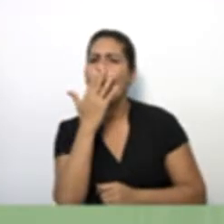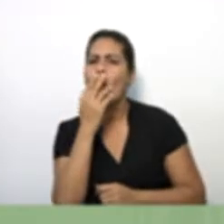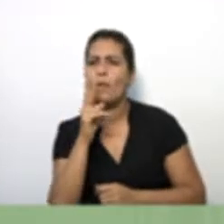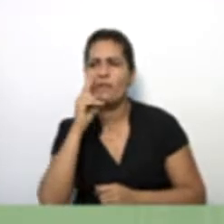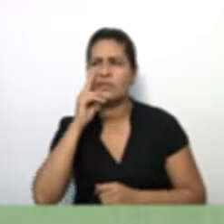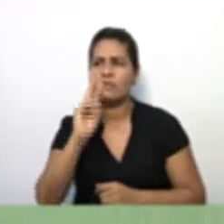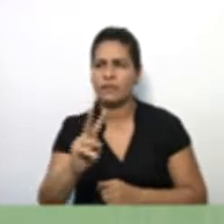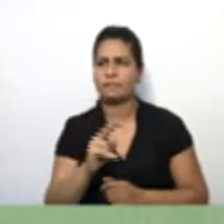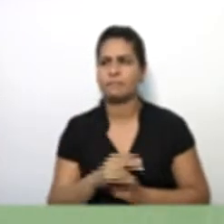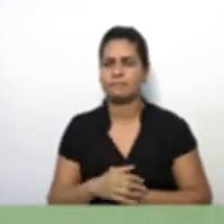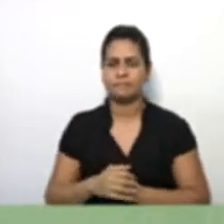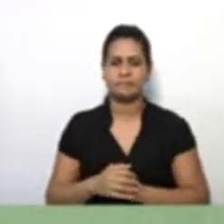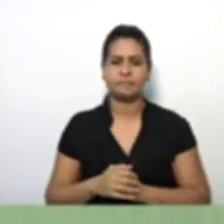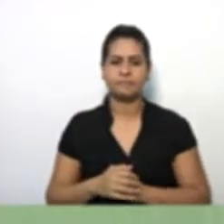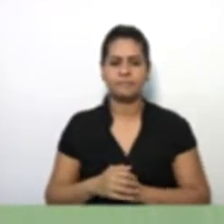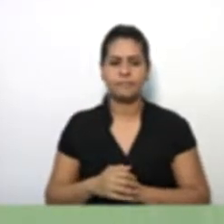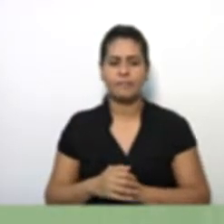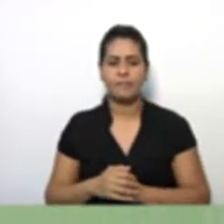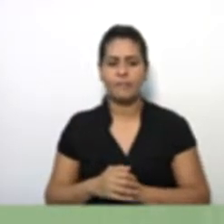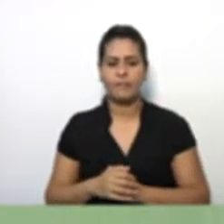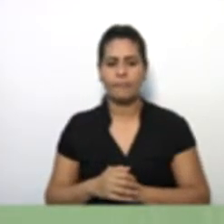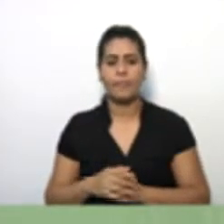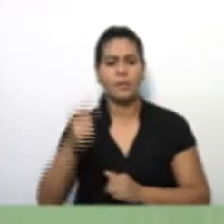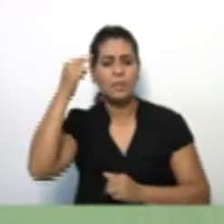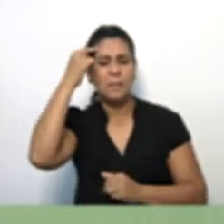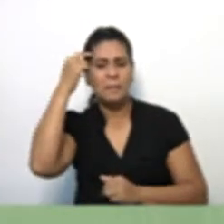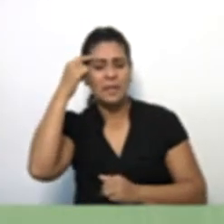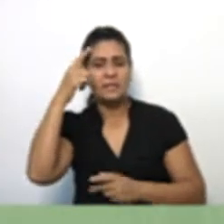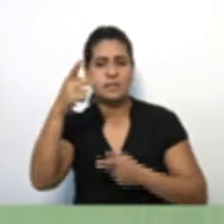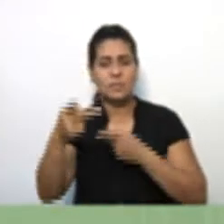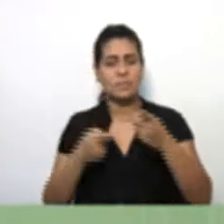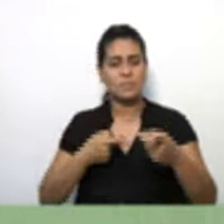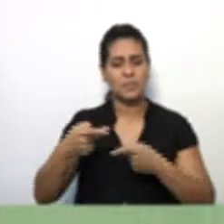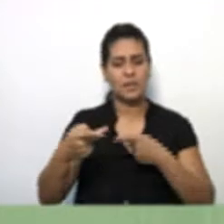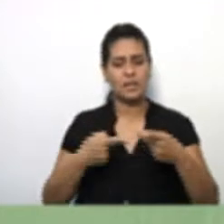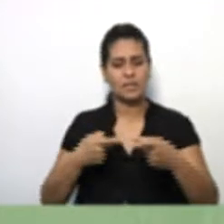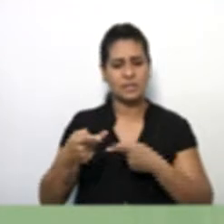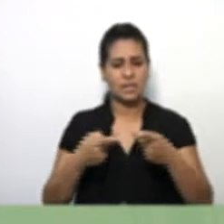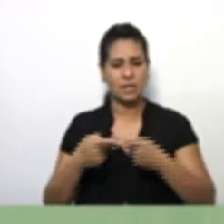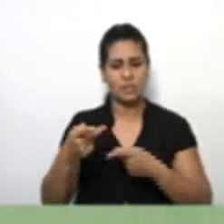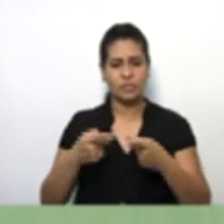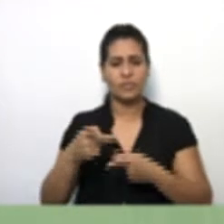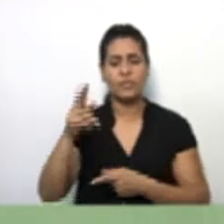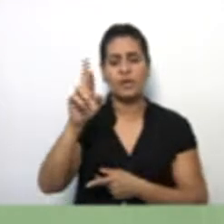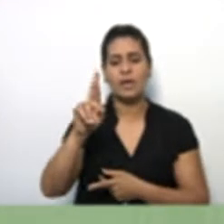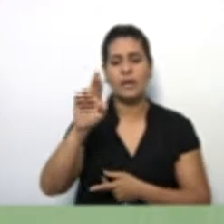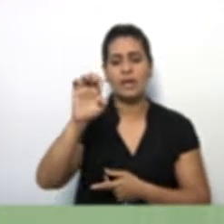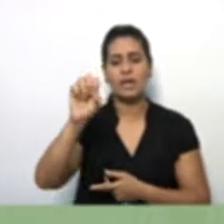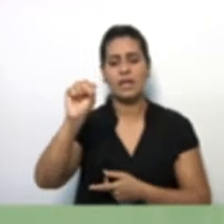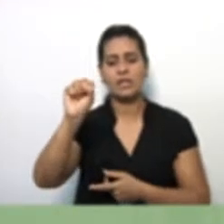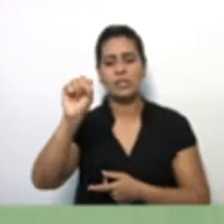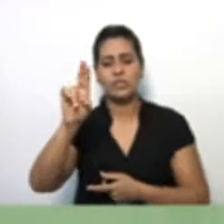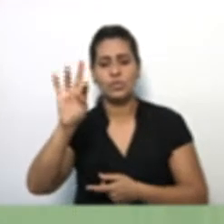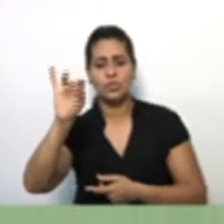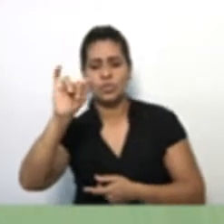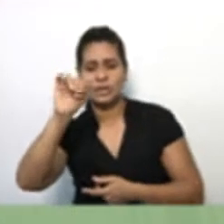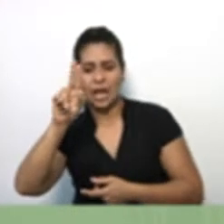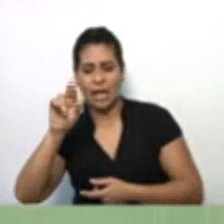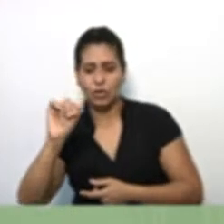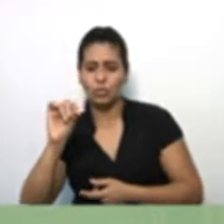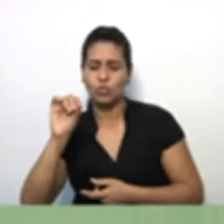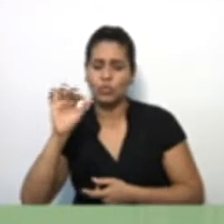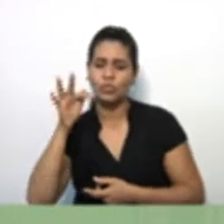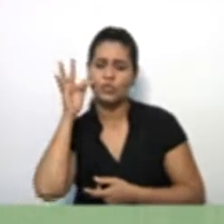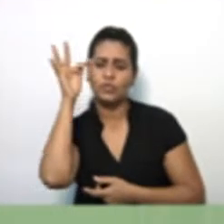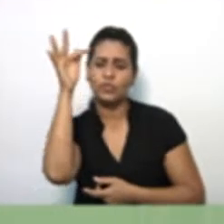vou pegar outra cor e vou grifar para você gravar bem, meu querido. Quando você falar de planejamento, olha aqui, ó, resultado futuro, nada de rotina